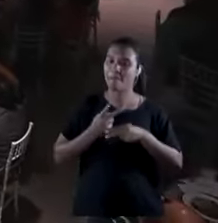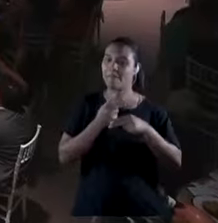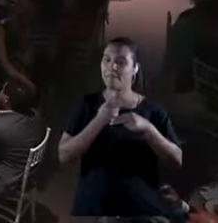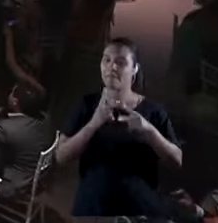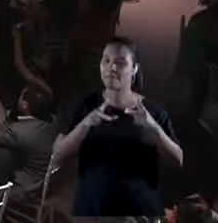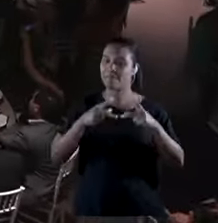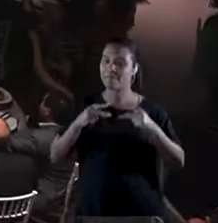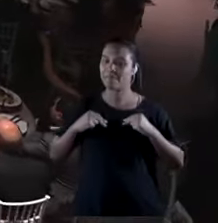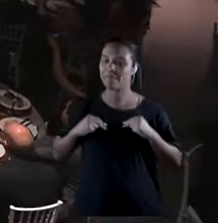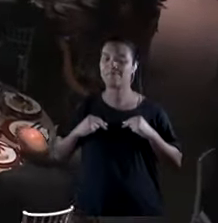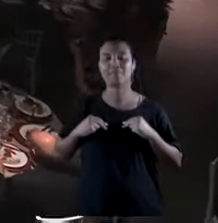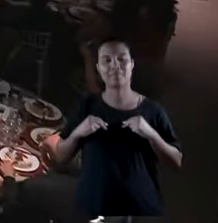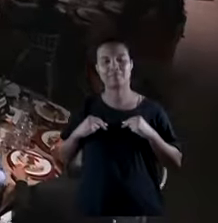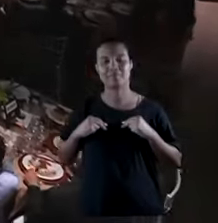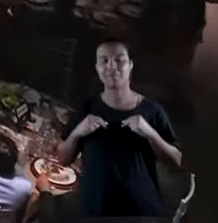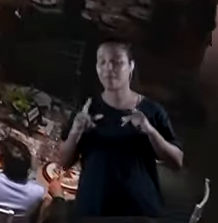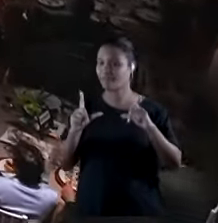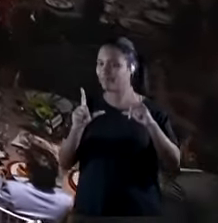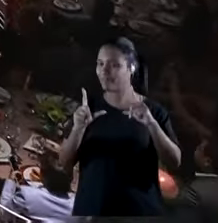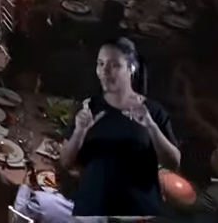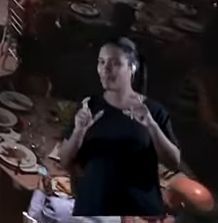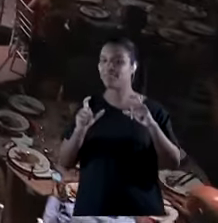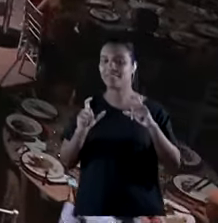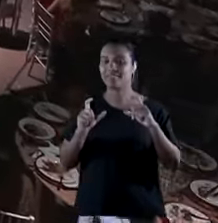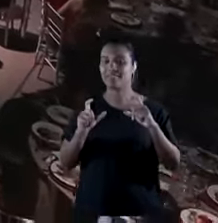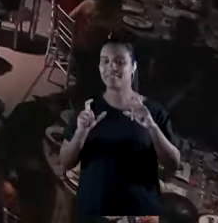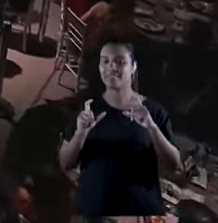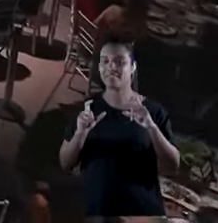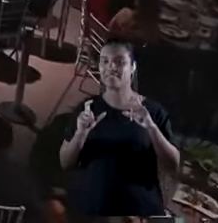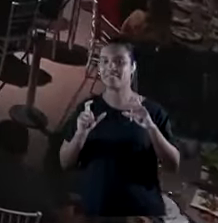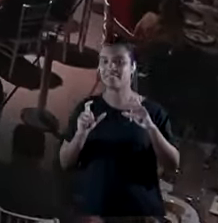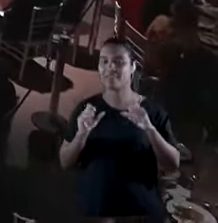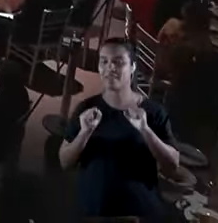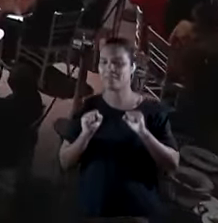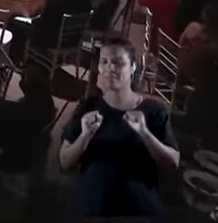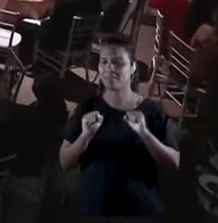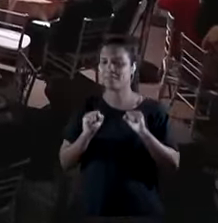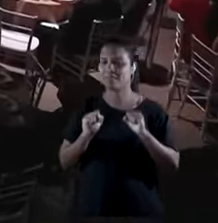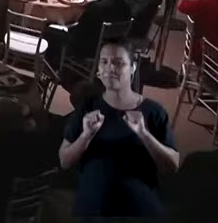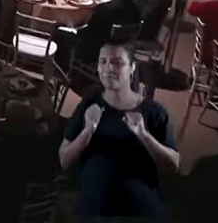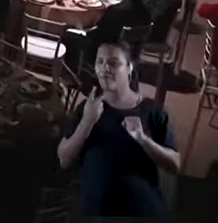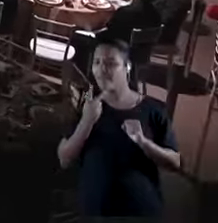primeiro, peraí, pode tirar foto? Tá, por favor, tá bom.